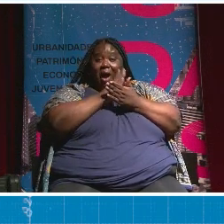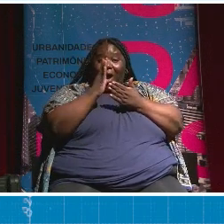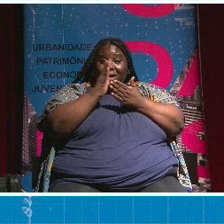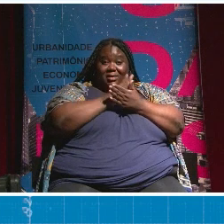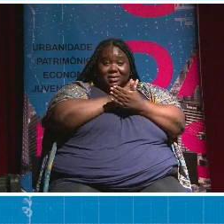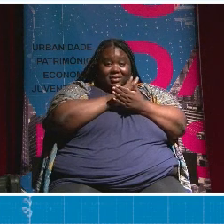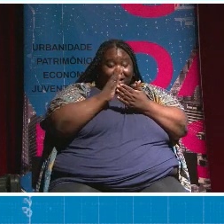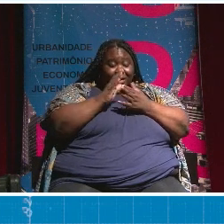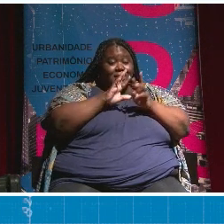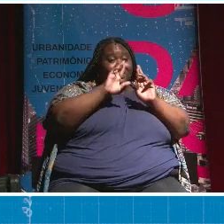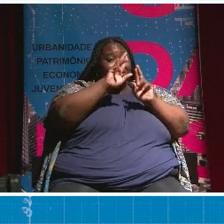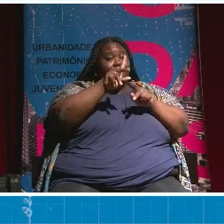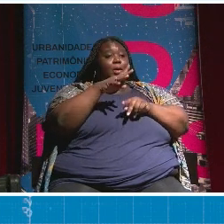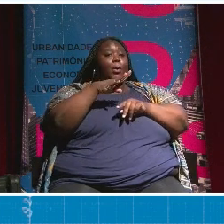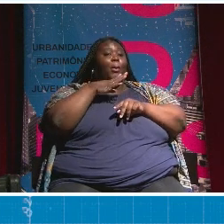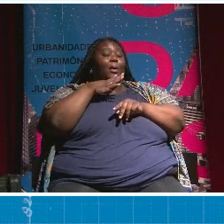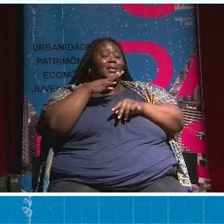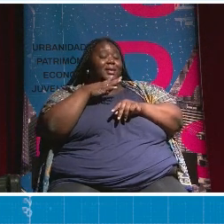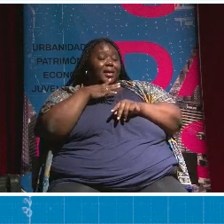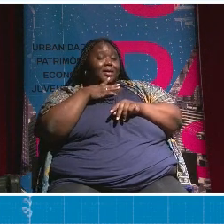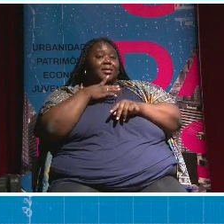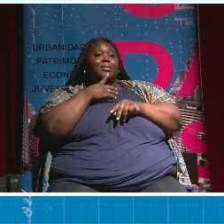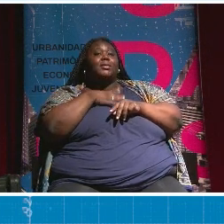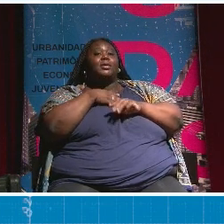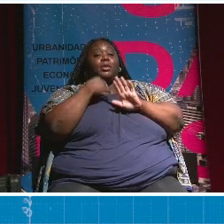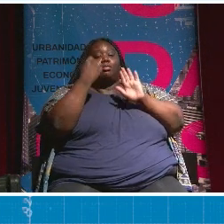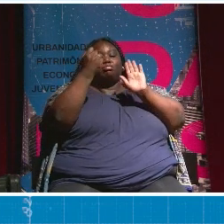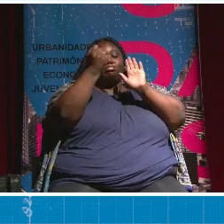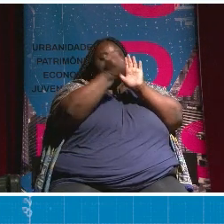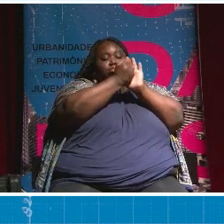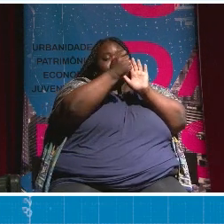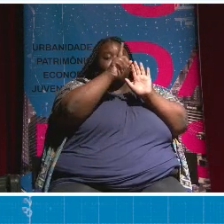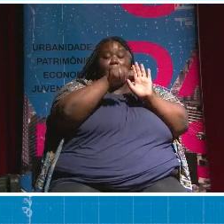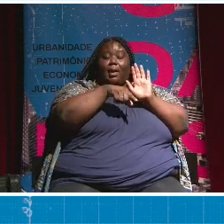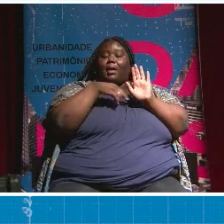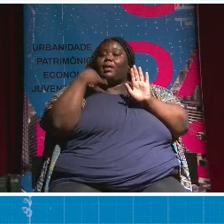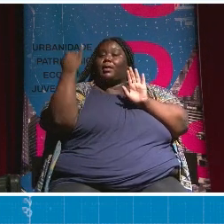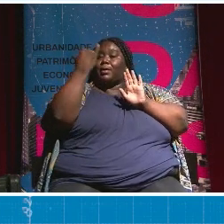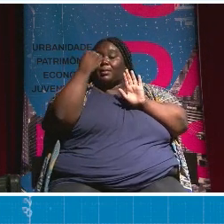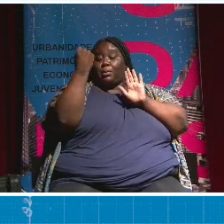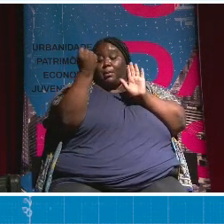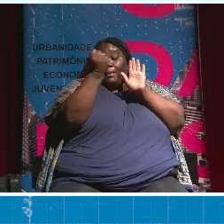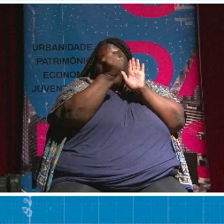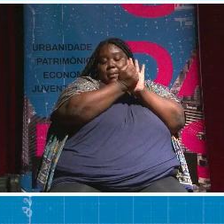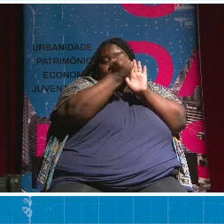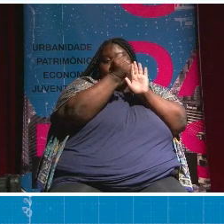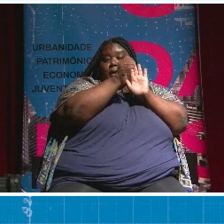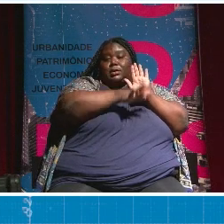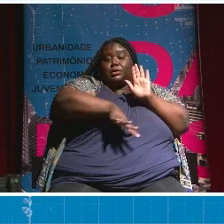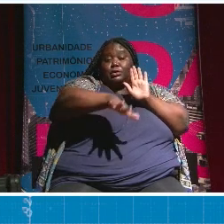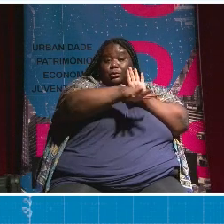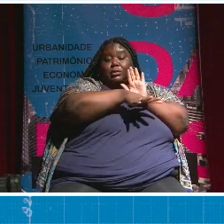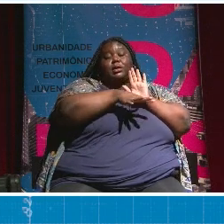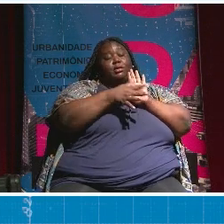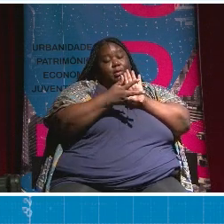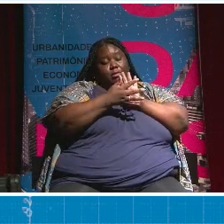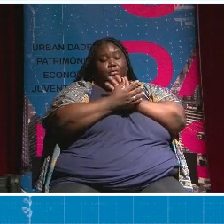distinção, um reconhecimento ou uma credencial pode ser uma marca territorial, pode ser